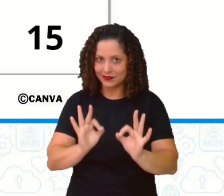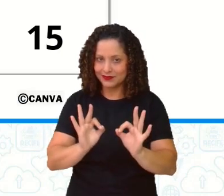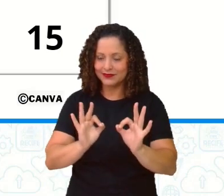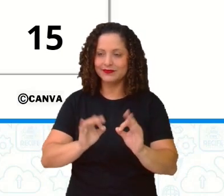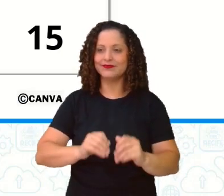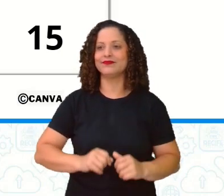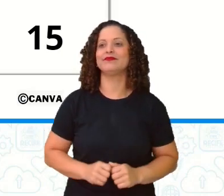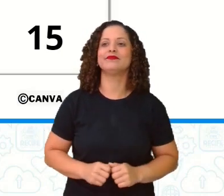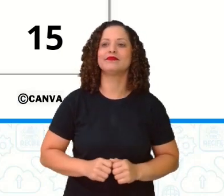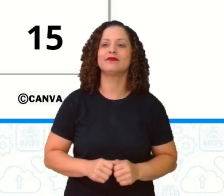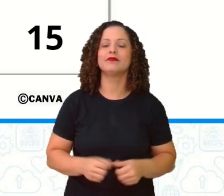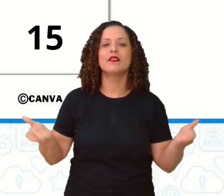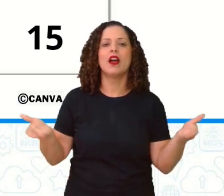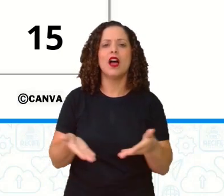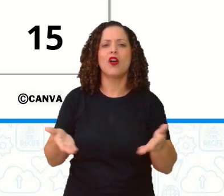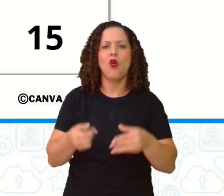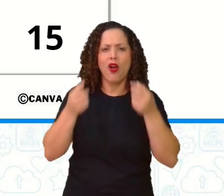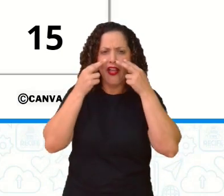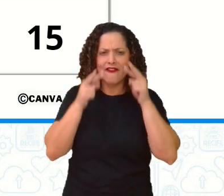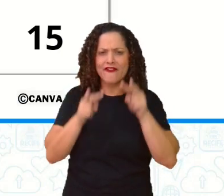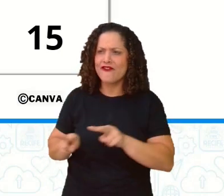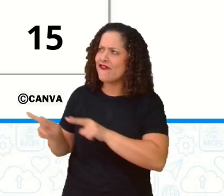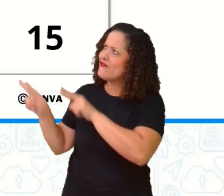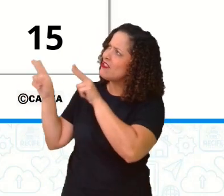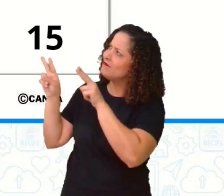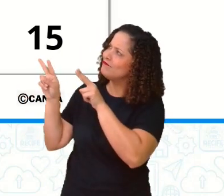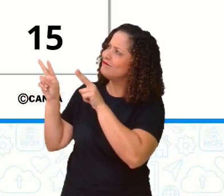aqui. Olhando para essa tabela,